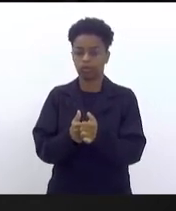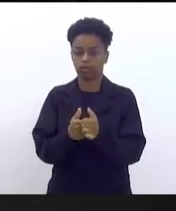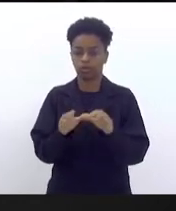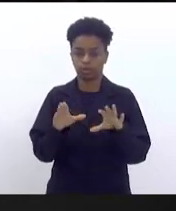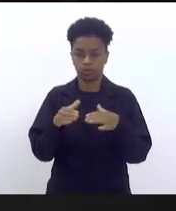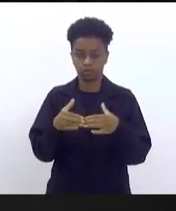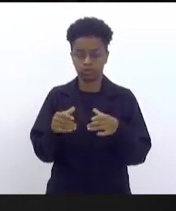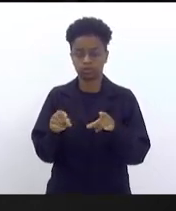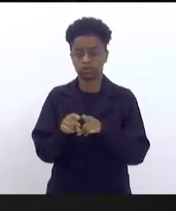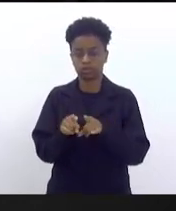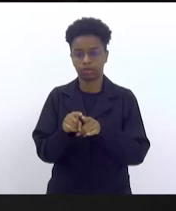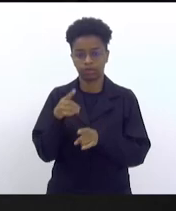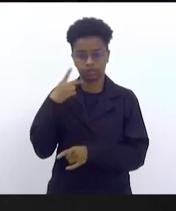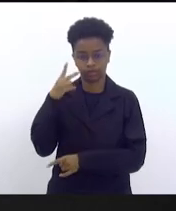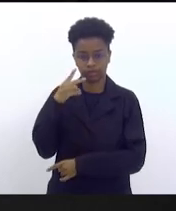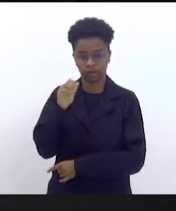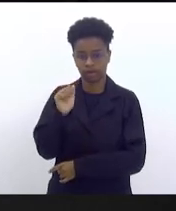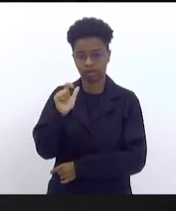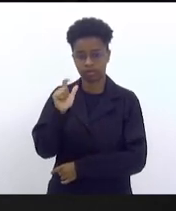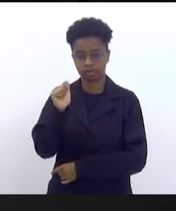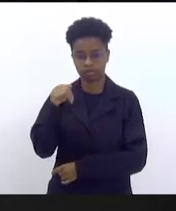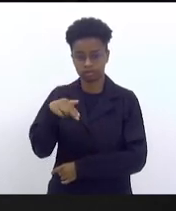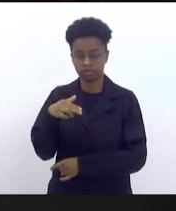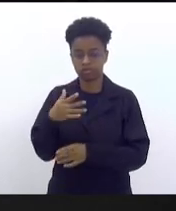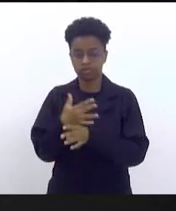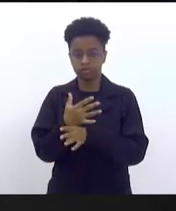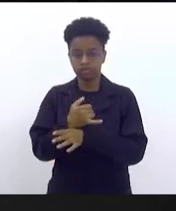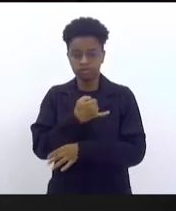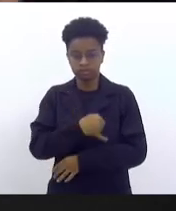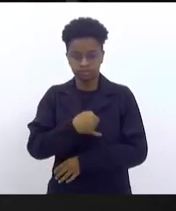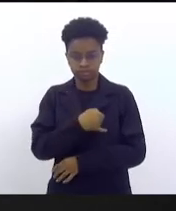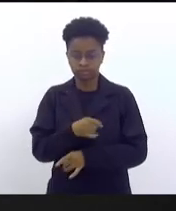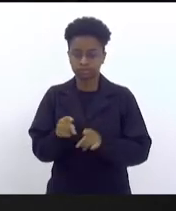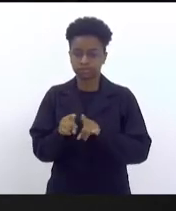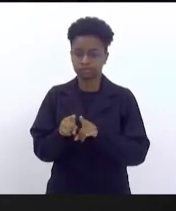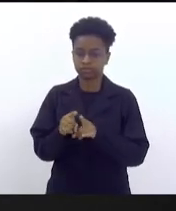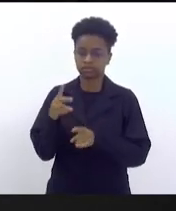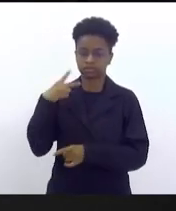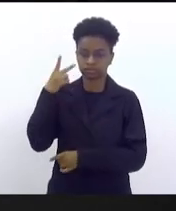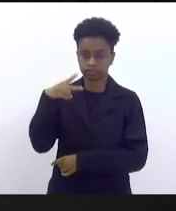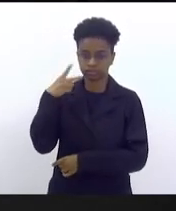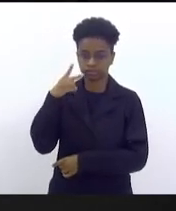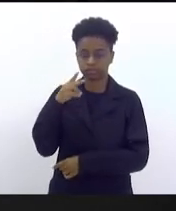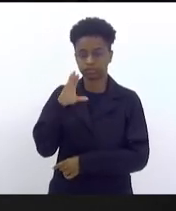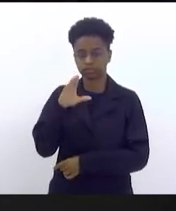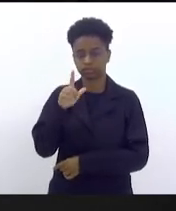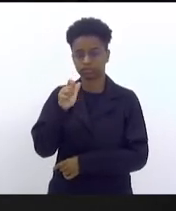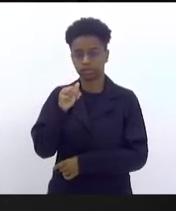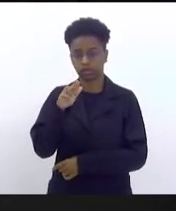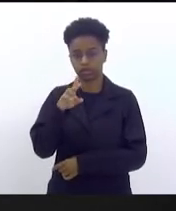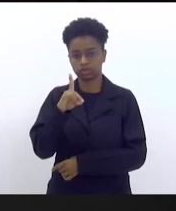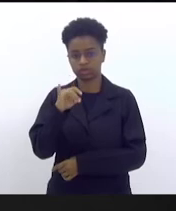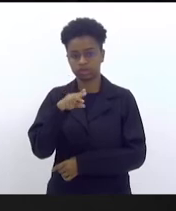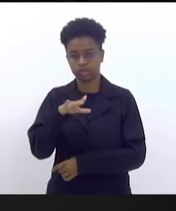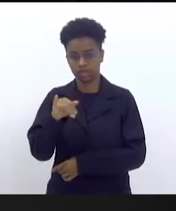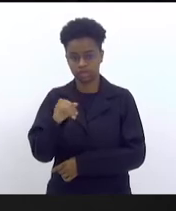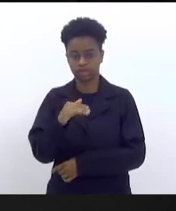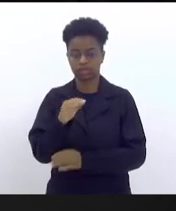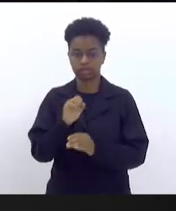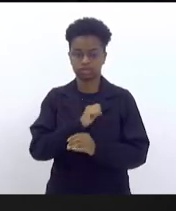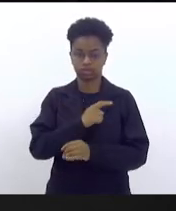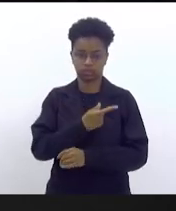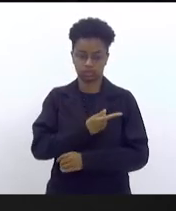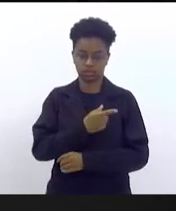vereador Alan Cruz da cidade de São João de Meriti E também o vereador Claudinei Siqueira de São Gonçalo nós fazemos